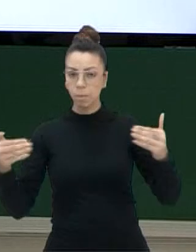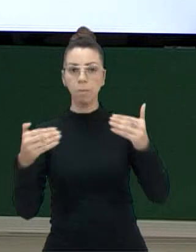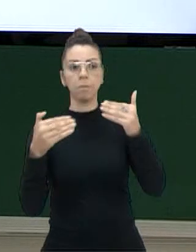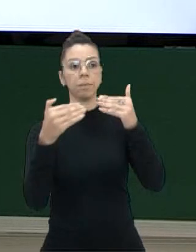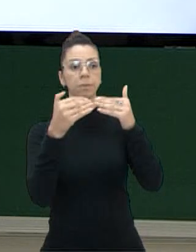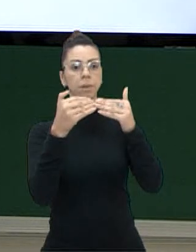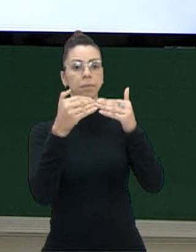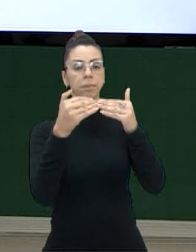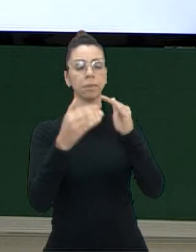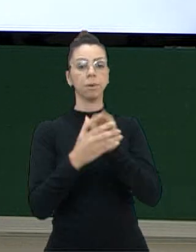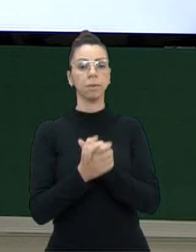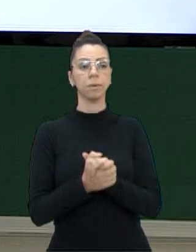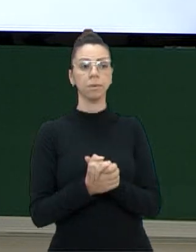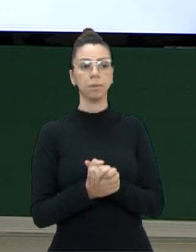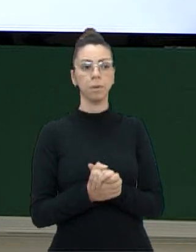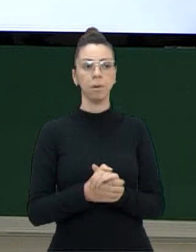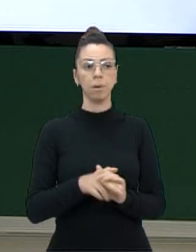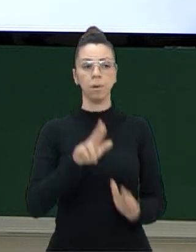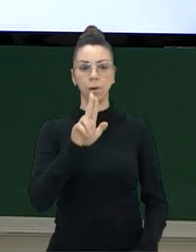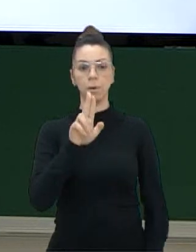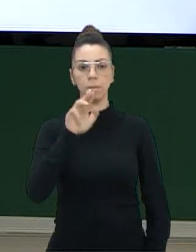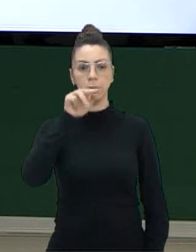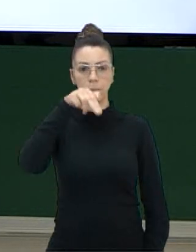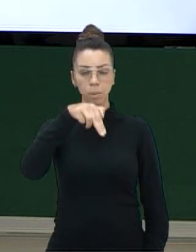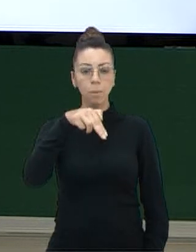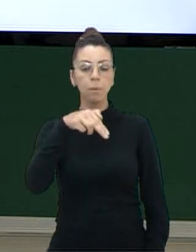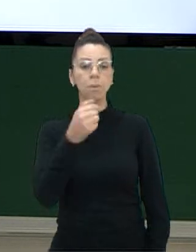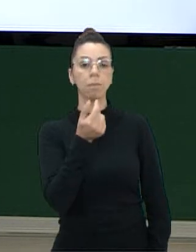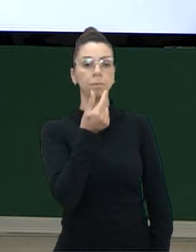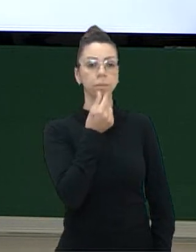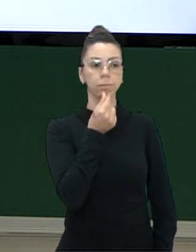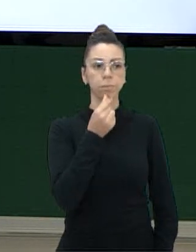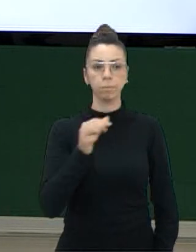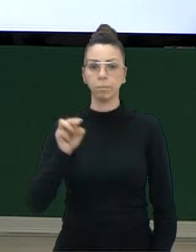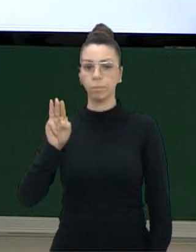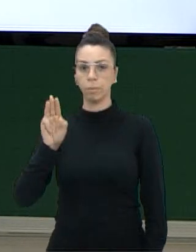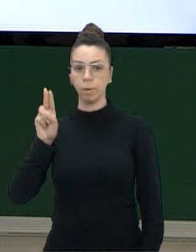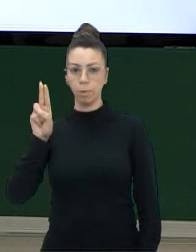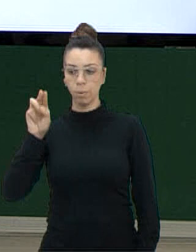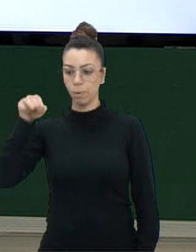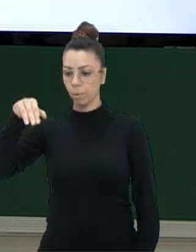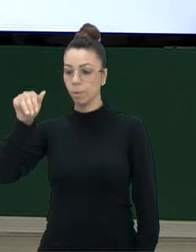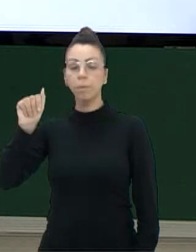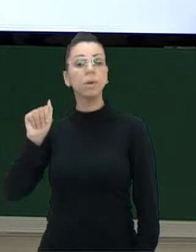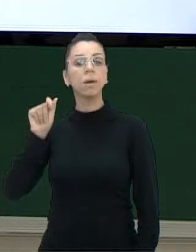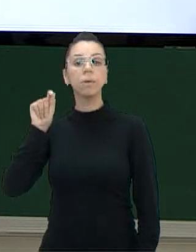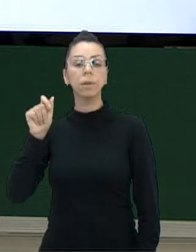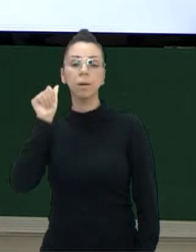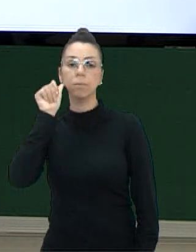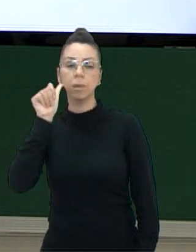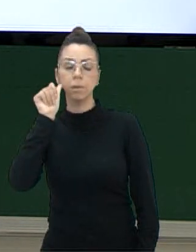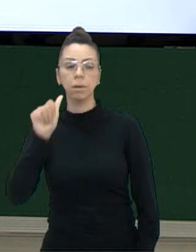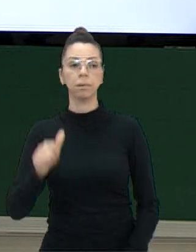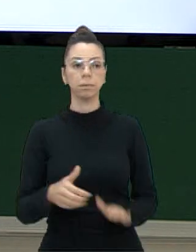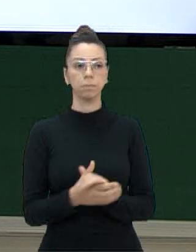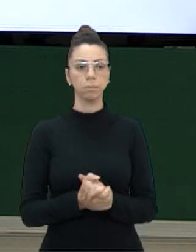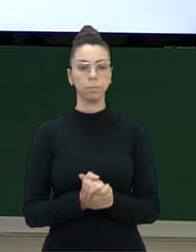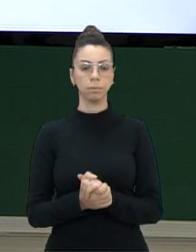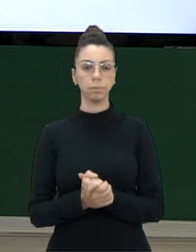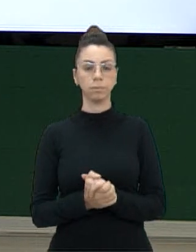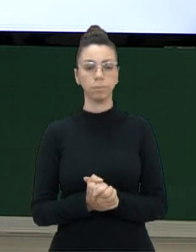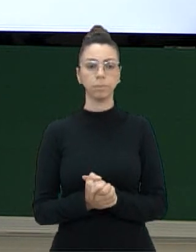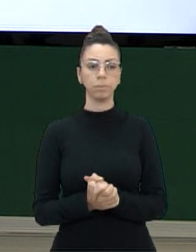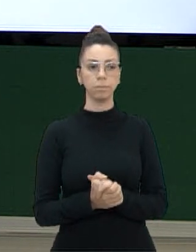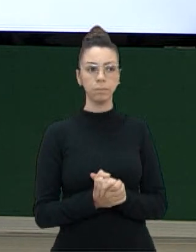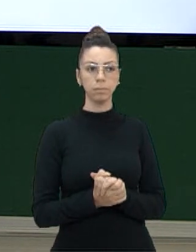como alumno, que é o substantivo masculino singular, un alumno. Perfeito? A palavra una é o artículo